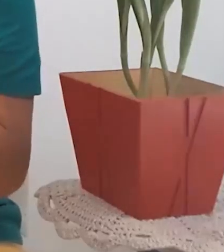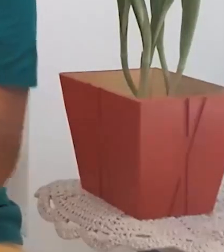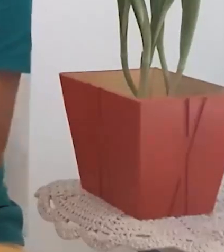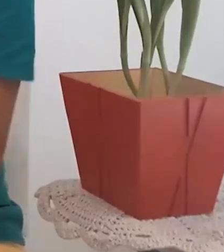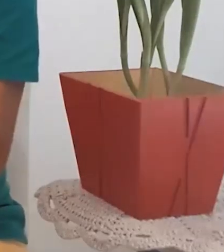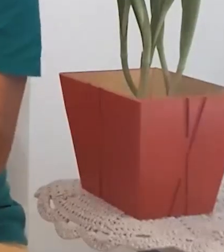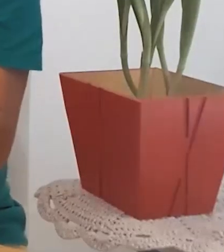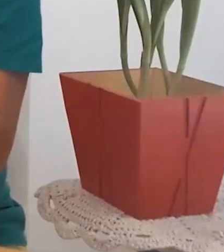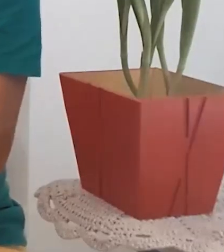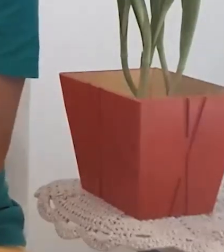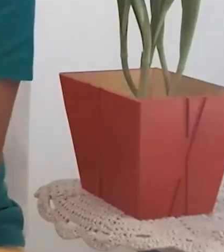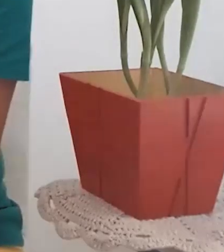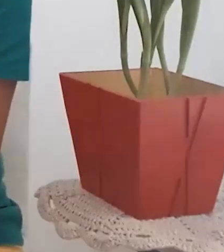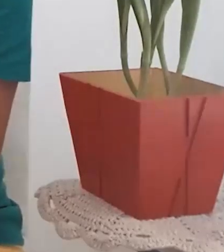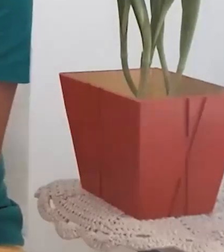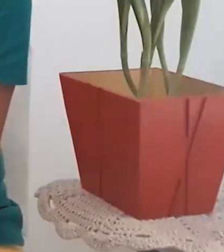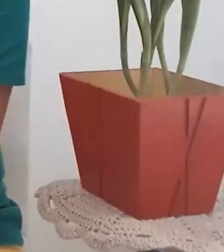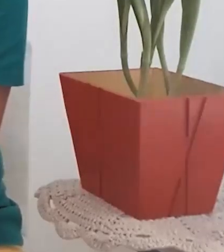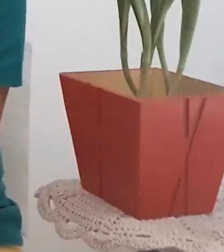você.